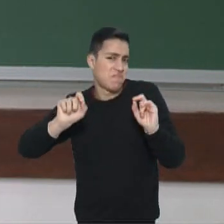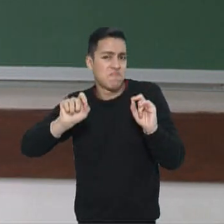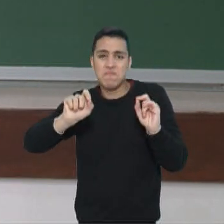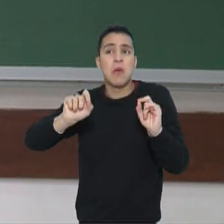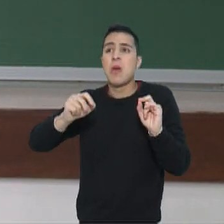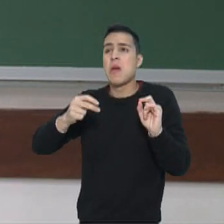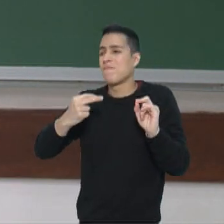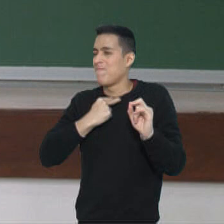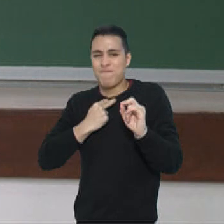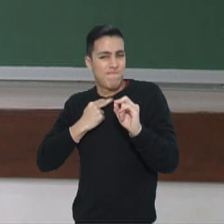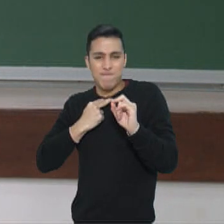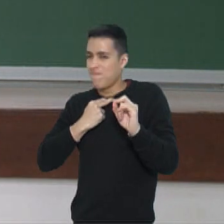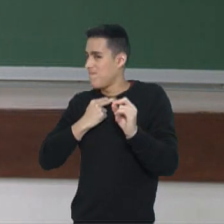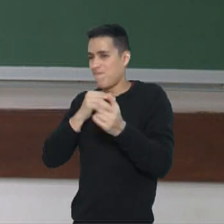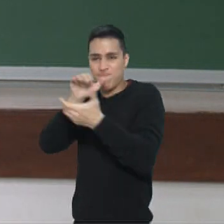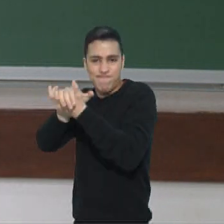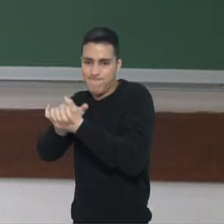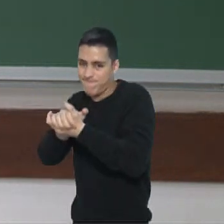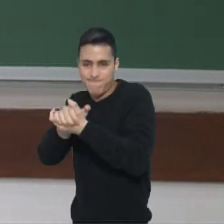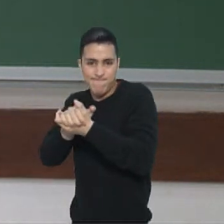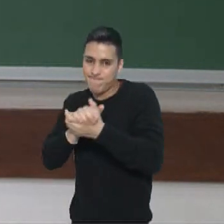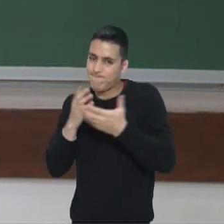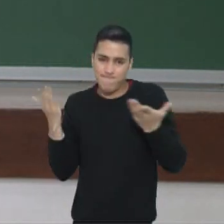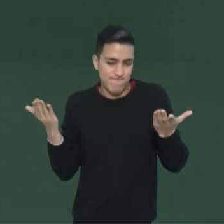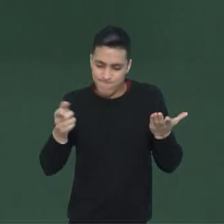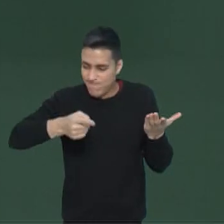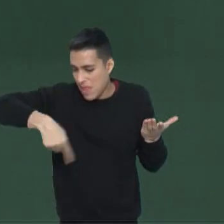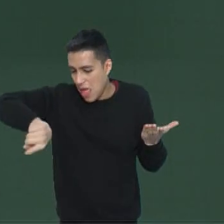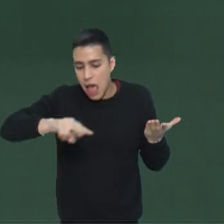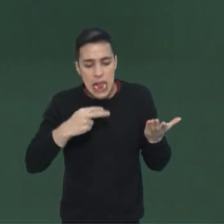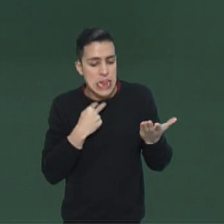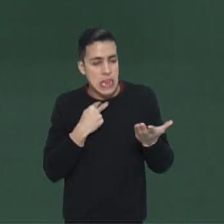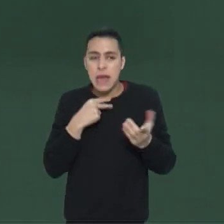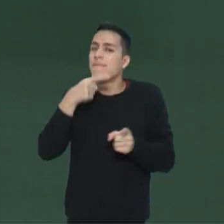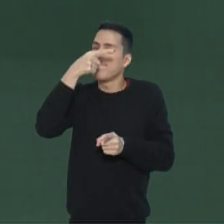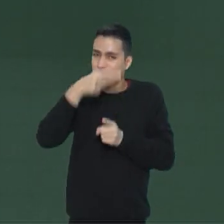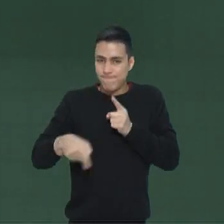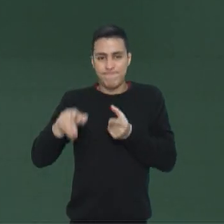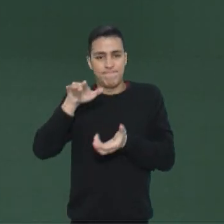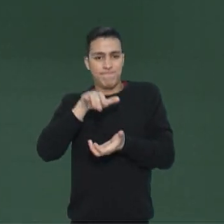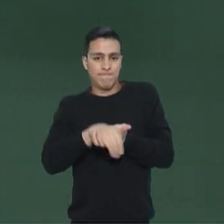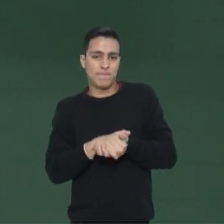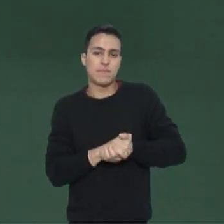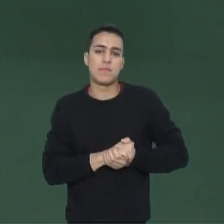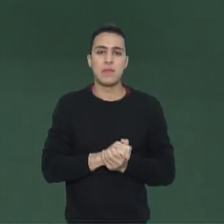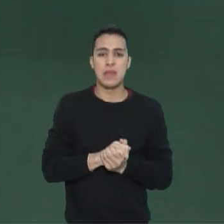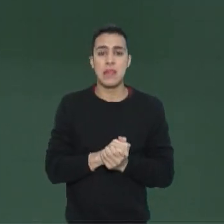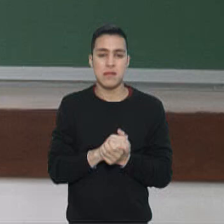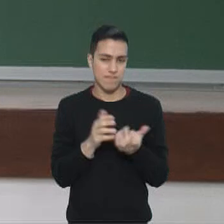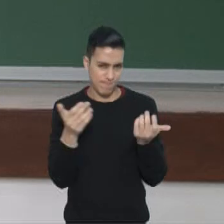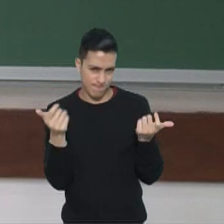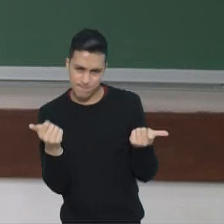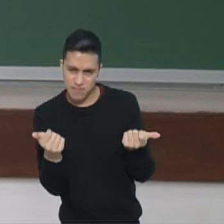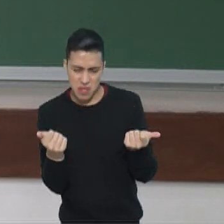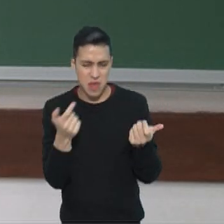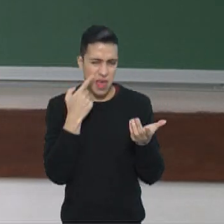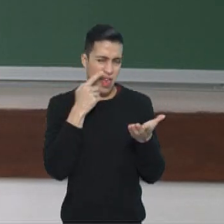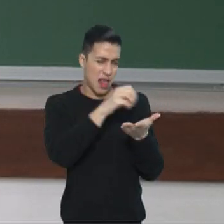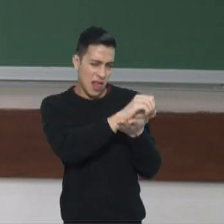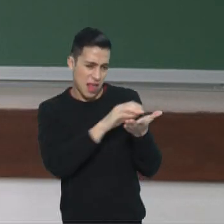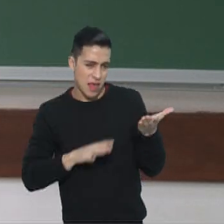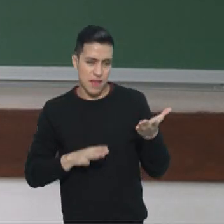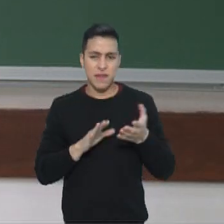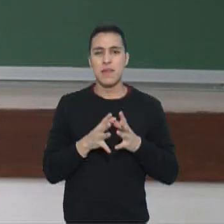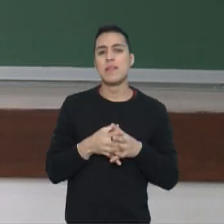tinham autorização para se casar, ok? Não tinham a permissão para se casar. Vamos então para a atividade,